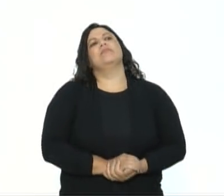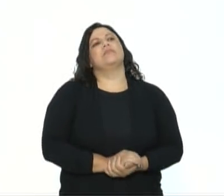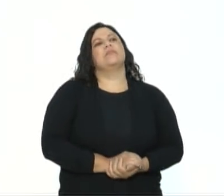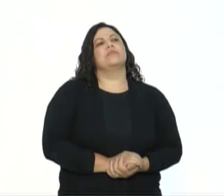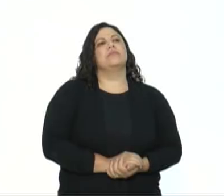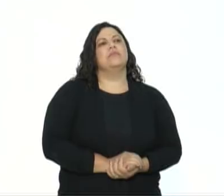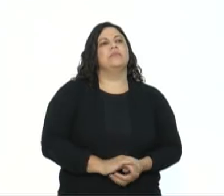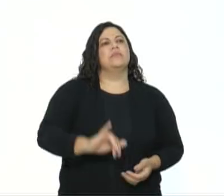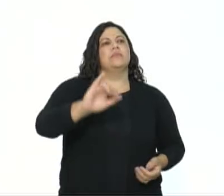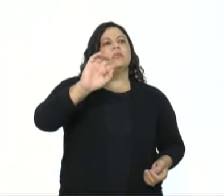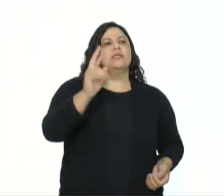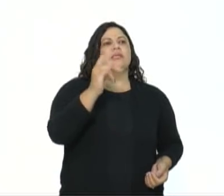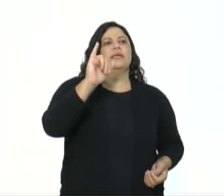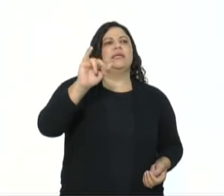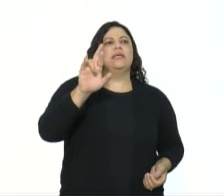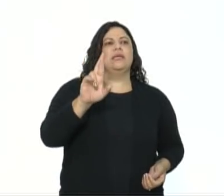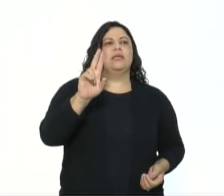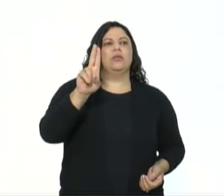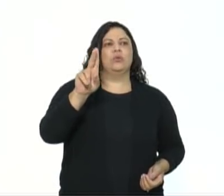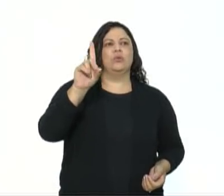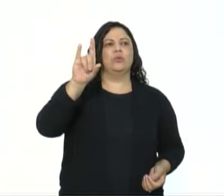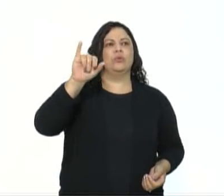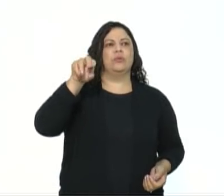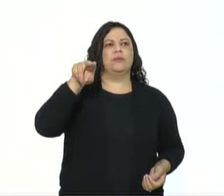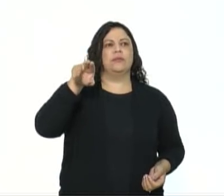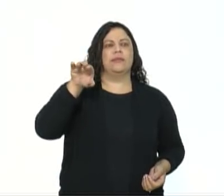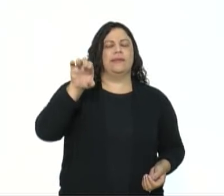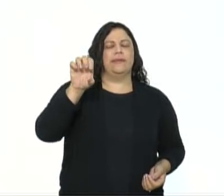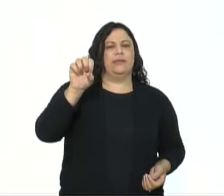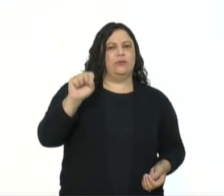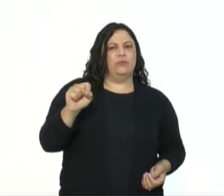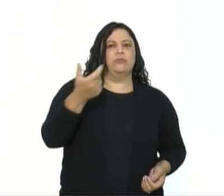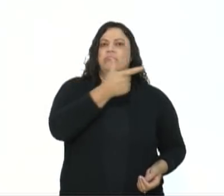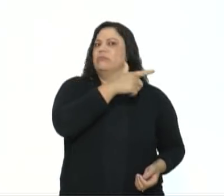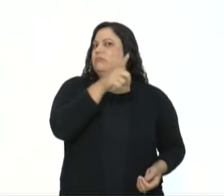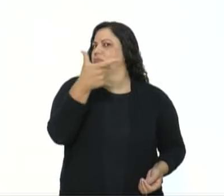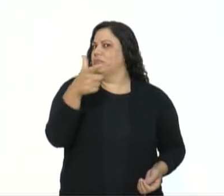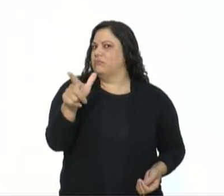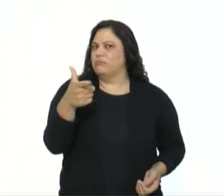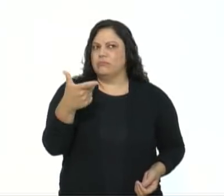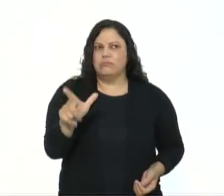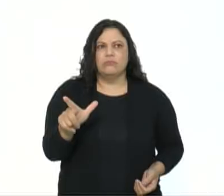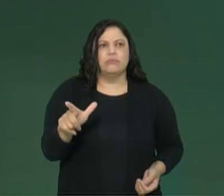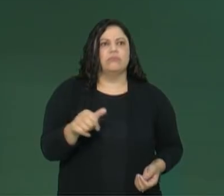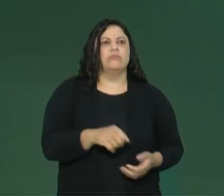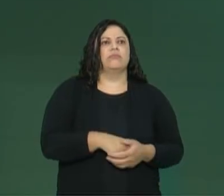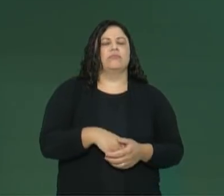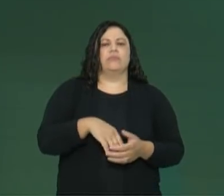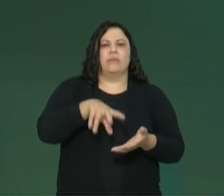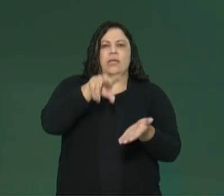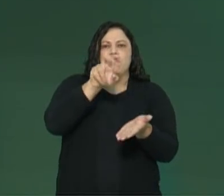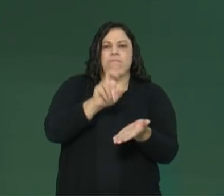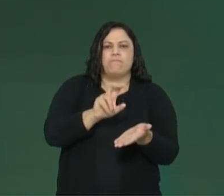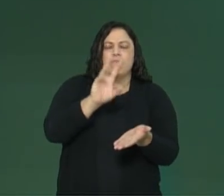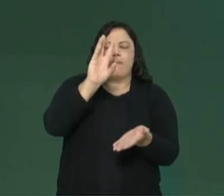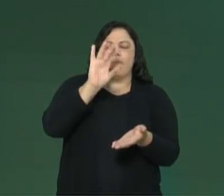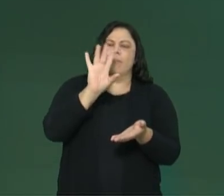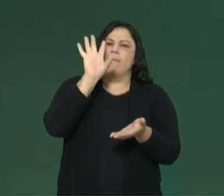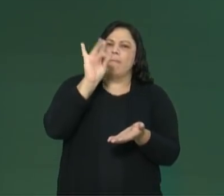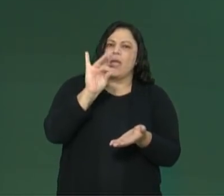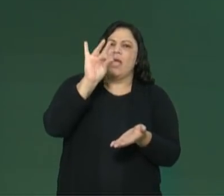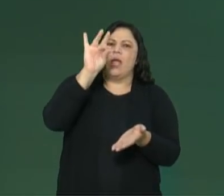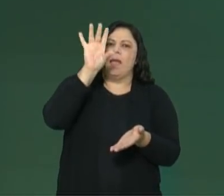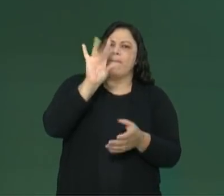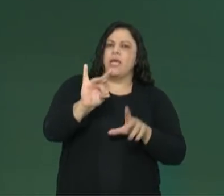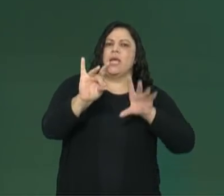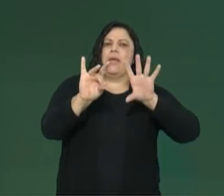Os hirudíneos ou aquetas não têm essas cerdas, eles têm ventosas no início e no fim do corpo, e eles